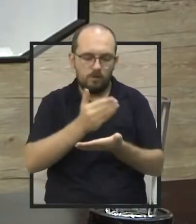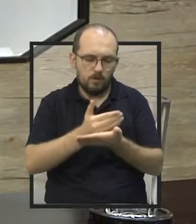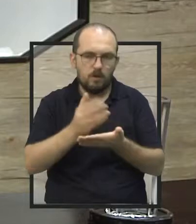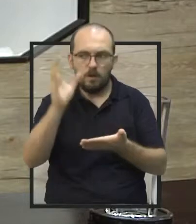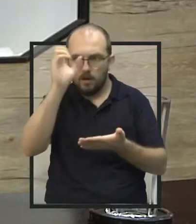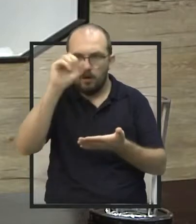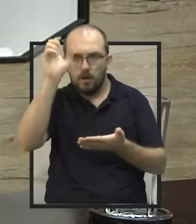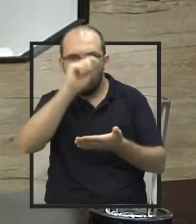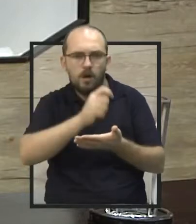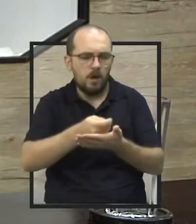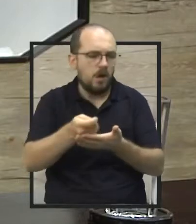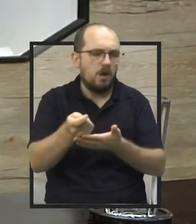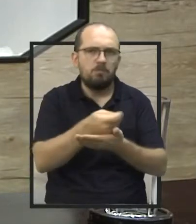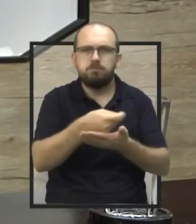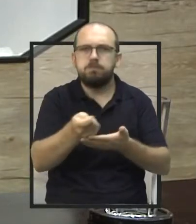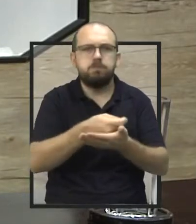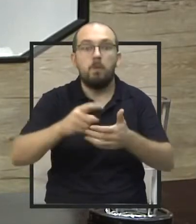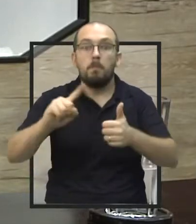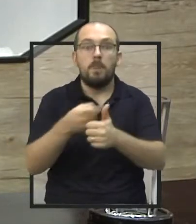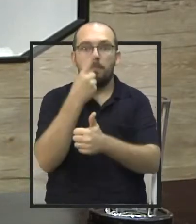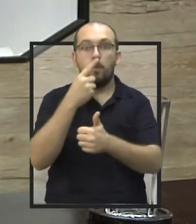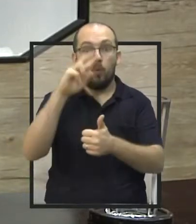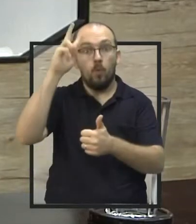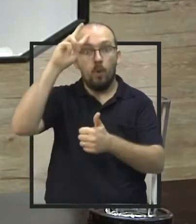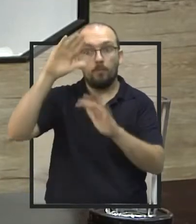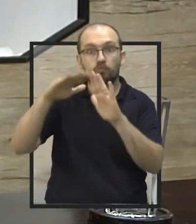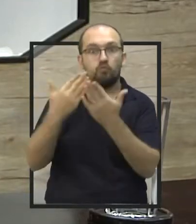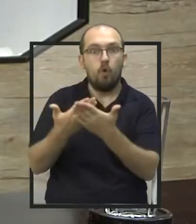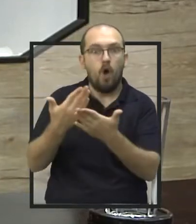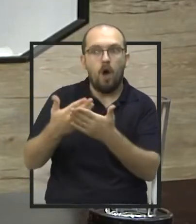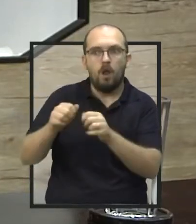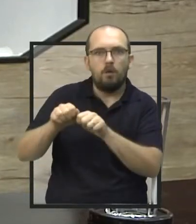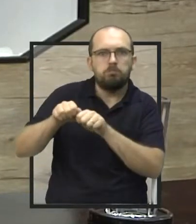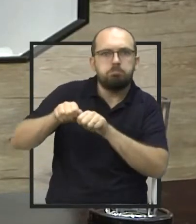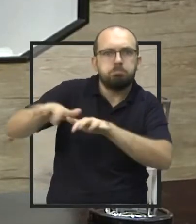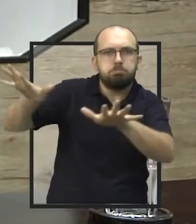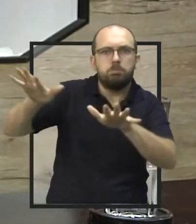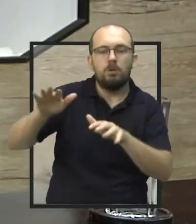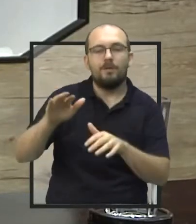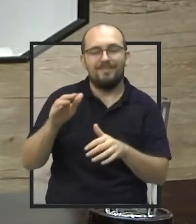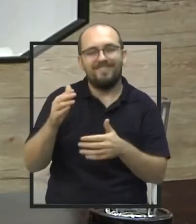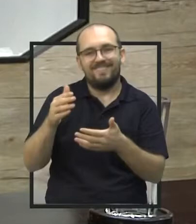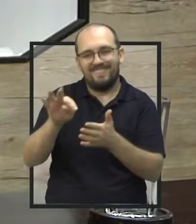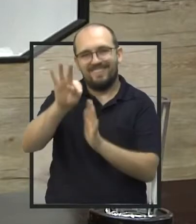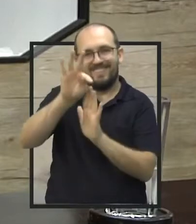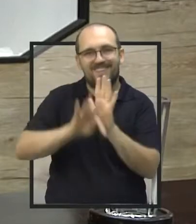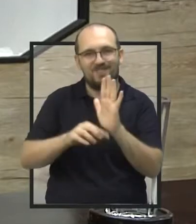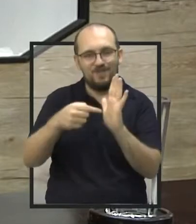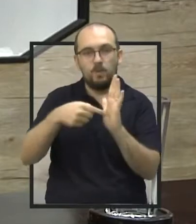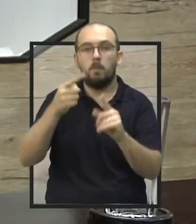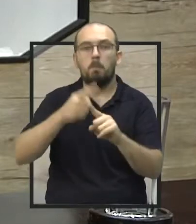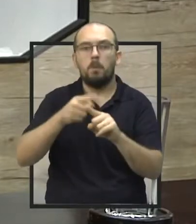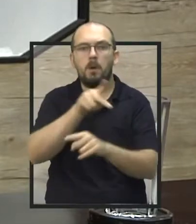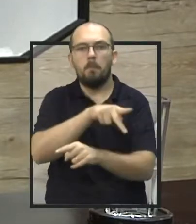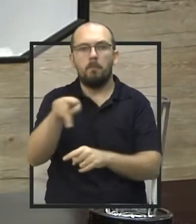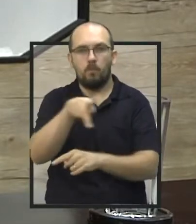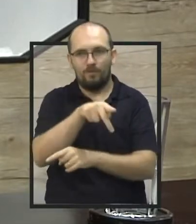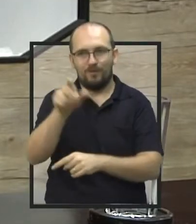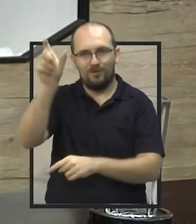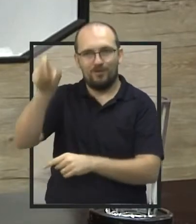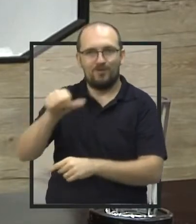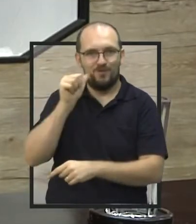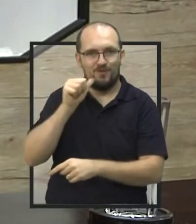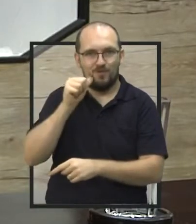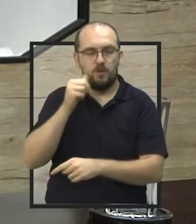pouco que desde 6 anos de idade você já se interessava muito pela literatura, já começou a produzir algumas coisas. Conta como é que foi esse seu